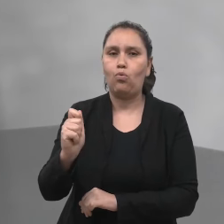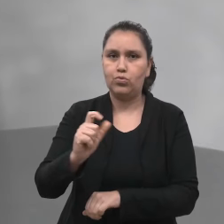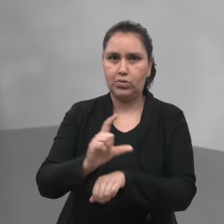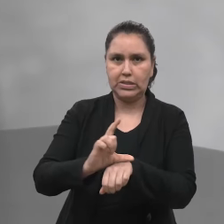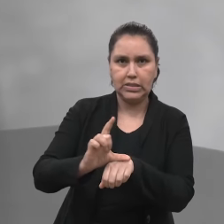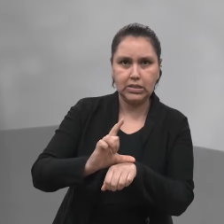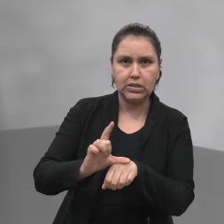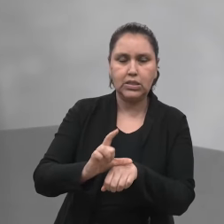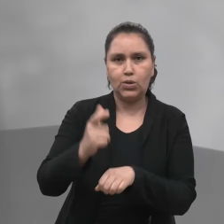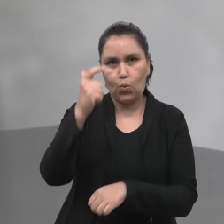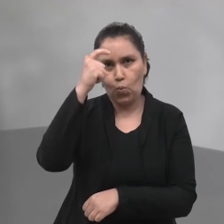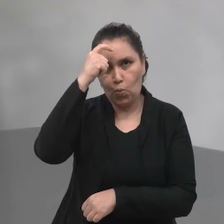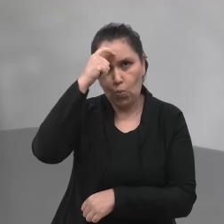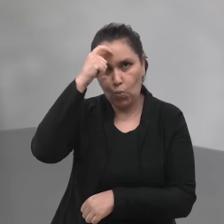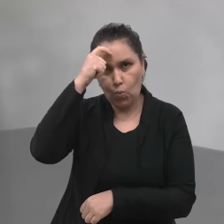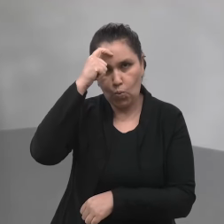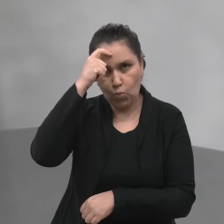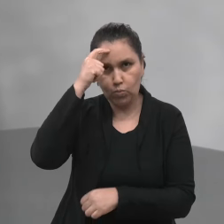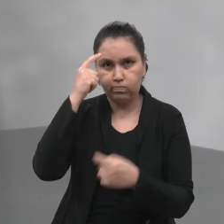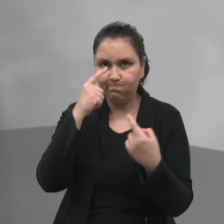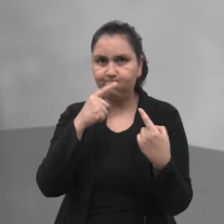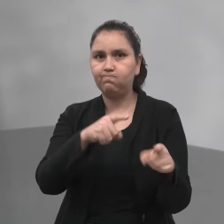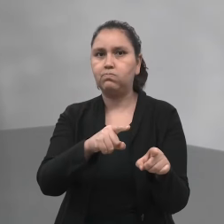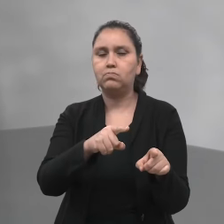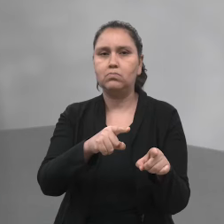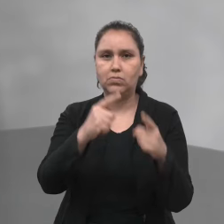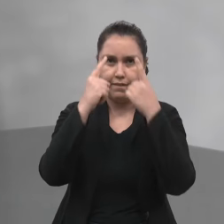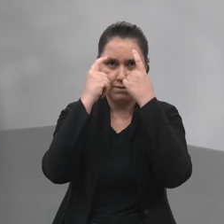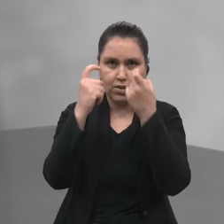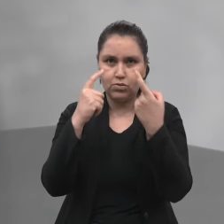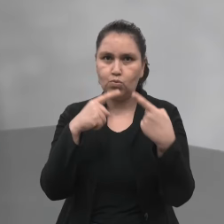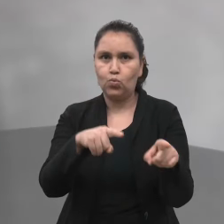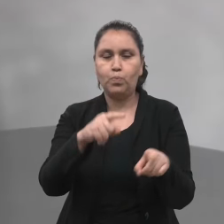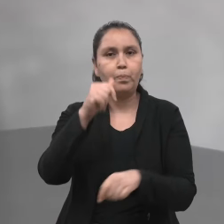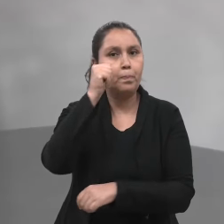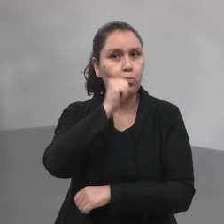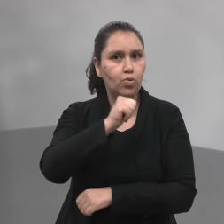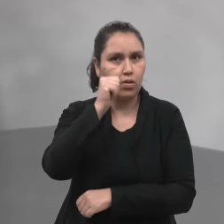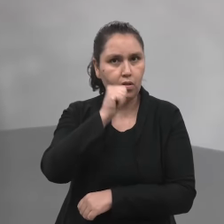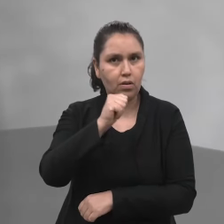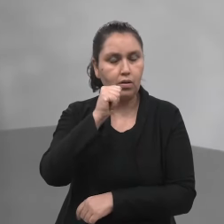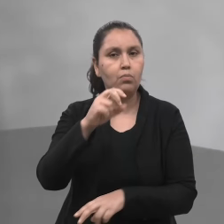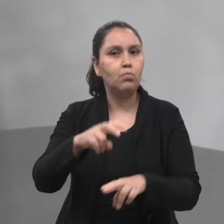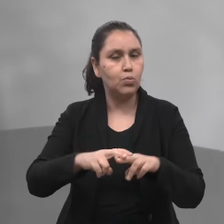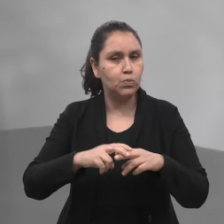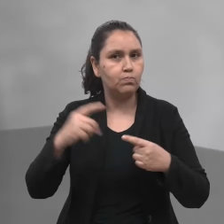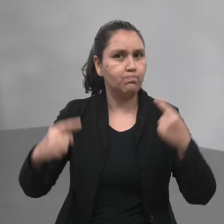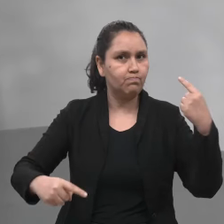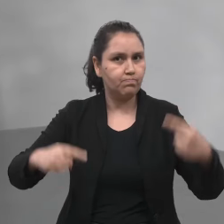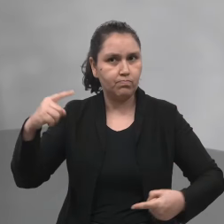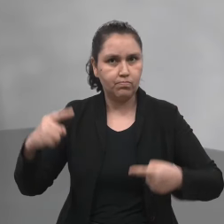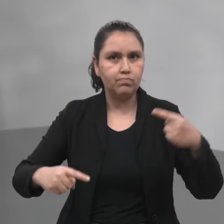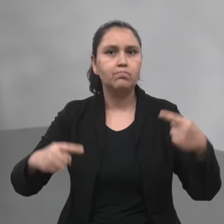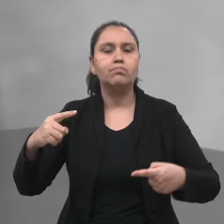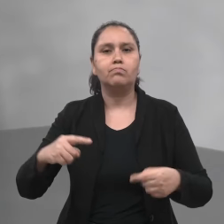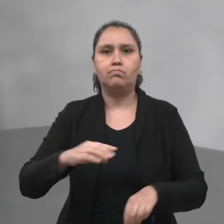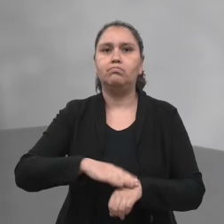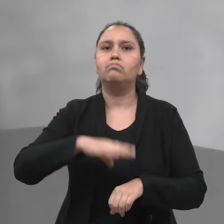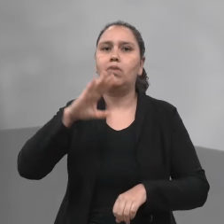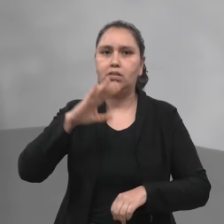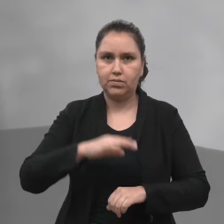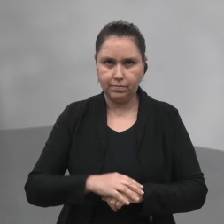de conscientização e enfrentamento à violência contra a mulher, o debate ganha ainda mais força.